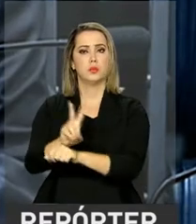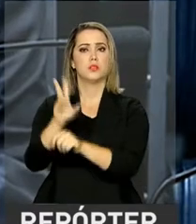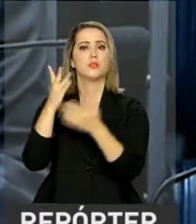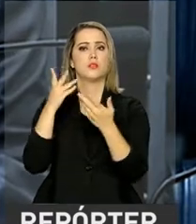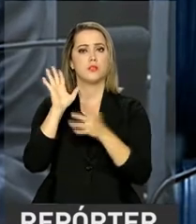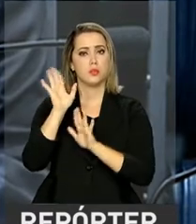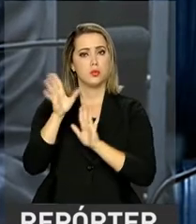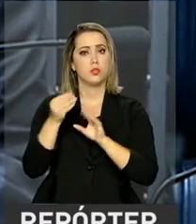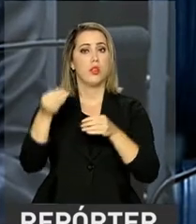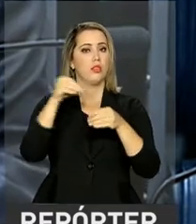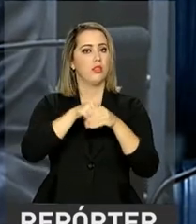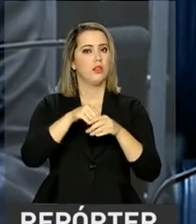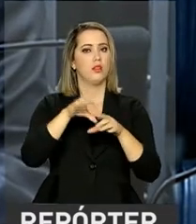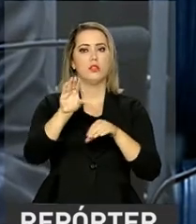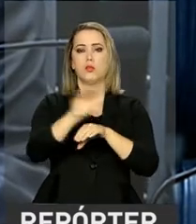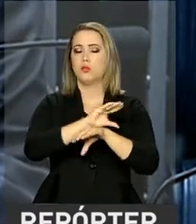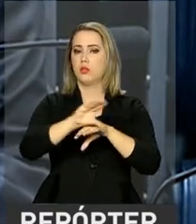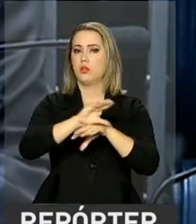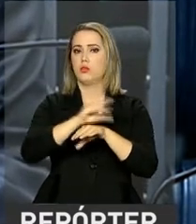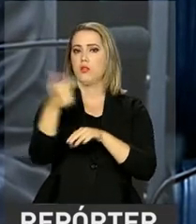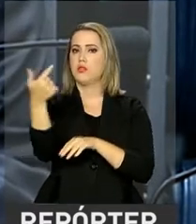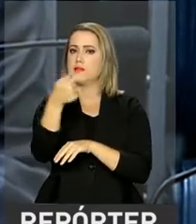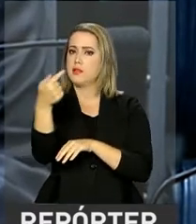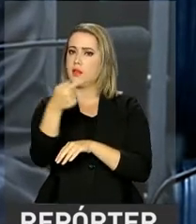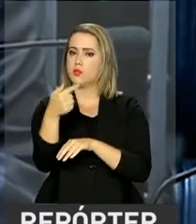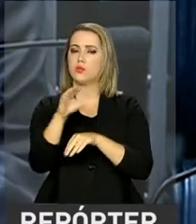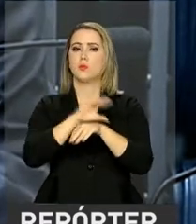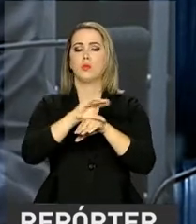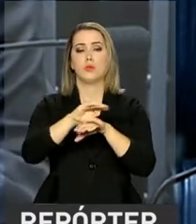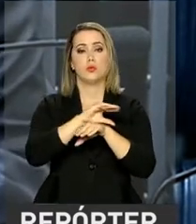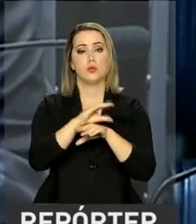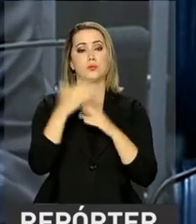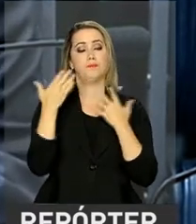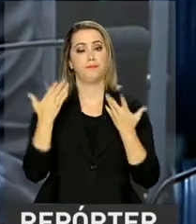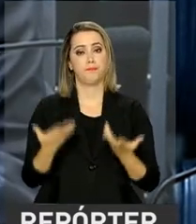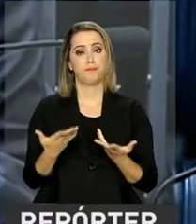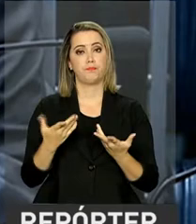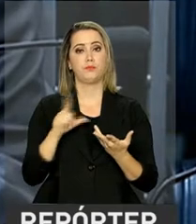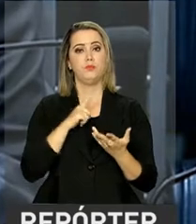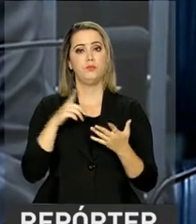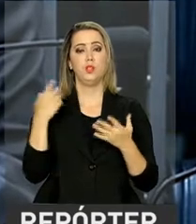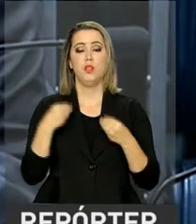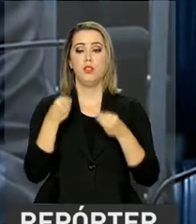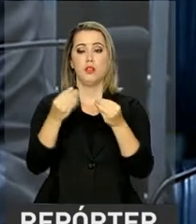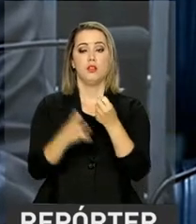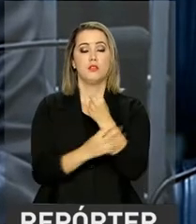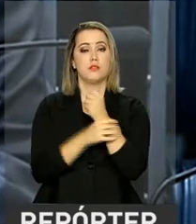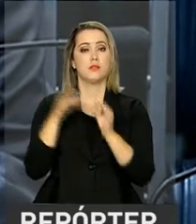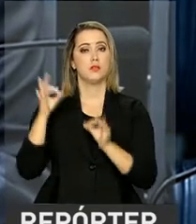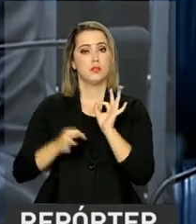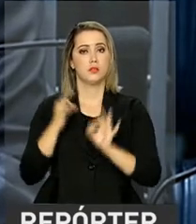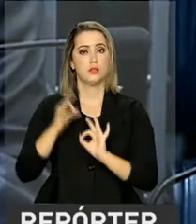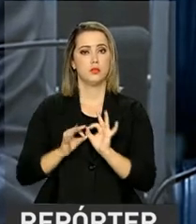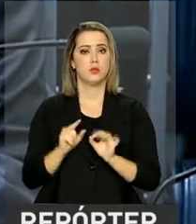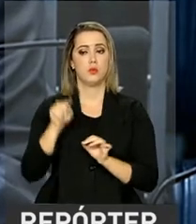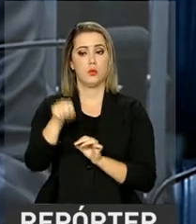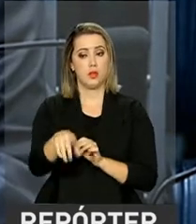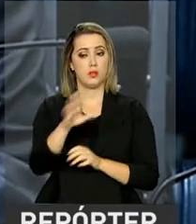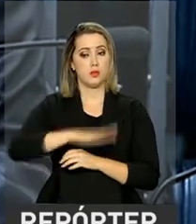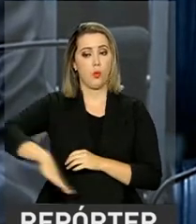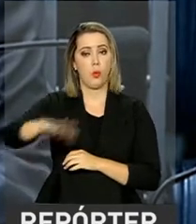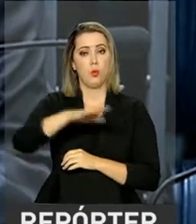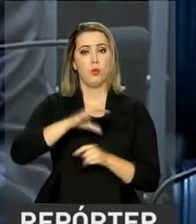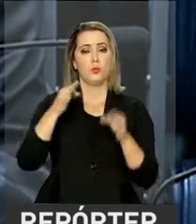estão especificados no artigo 7º da Constituição e dê segurança jurídica a esse